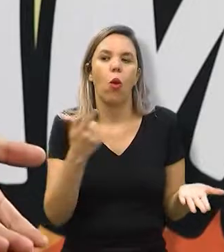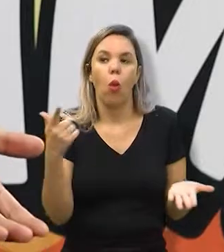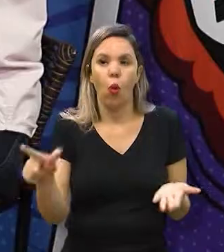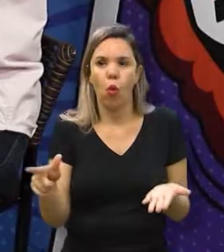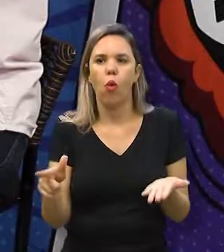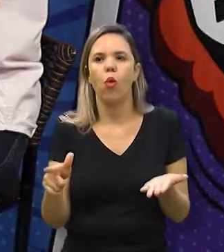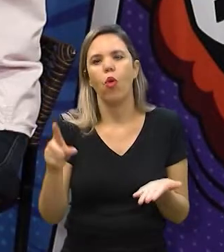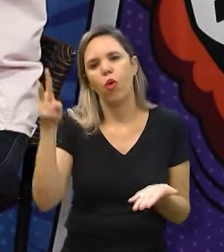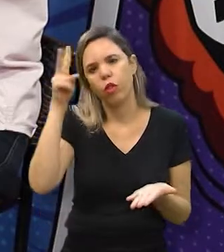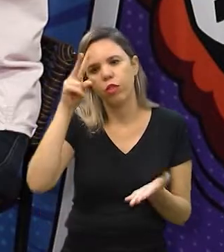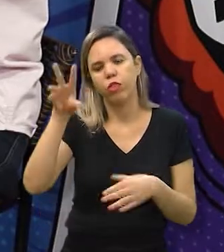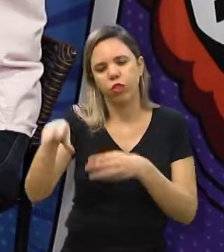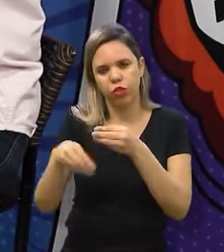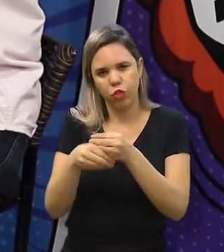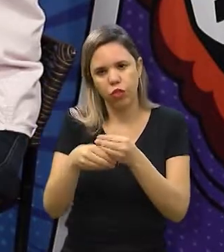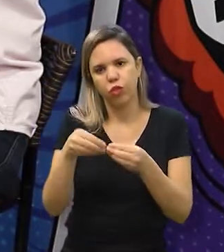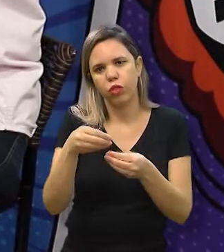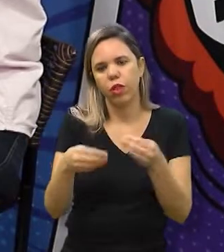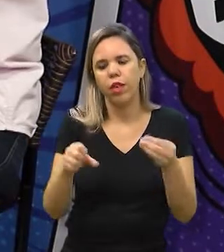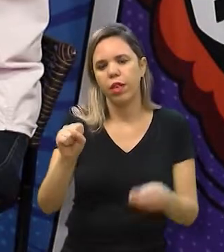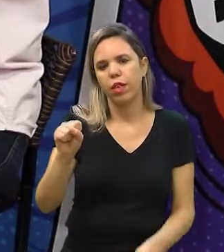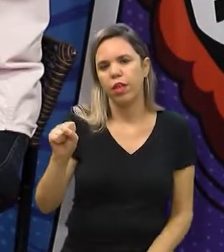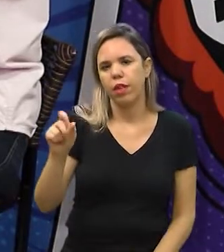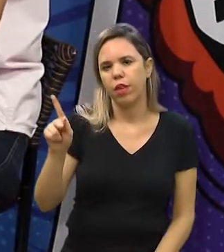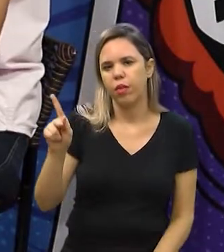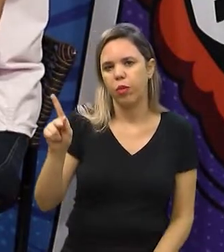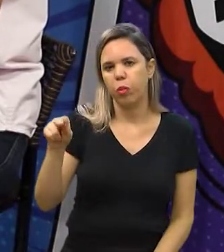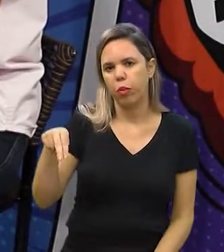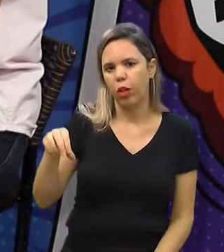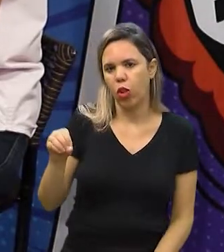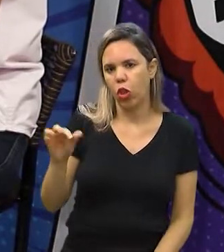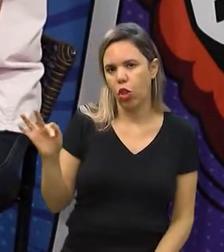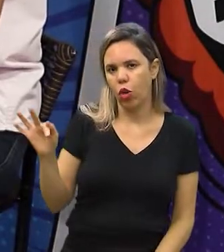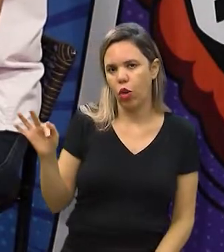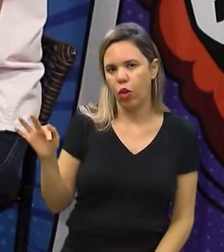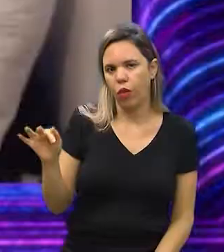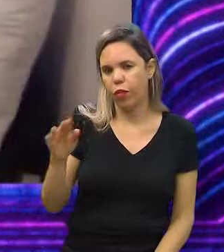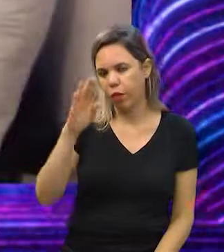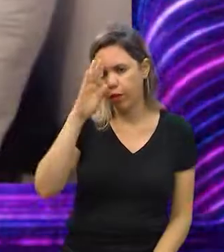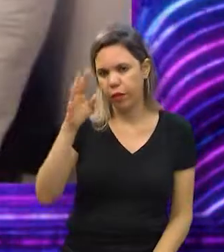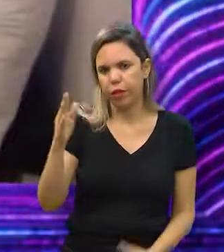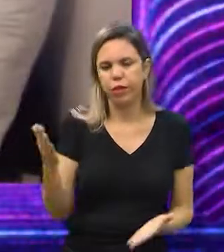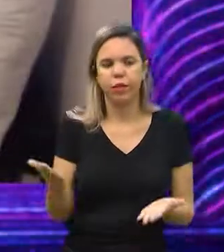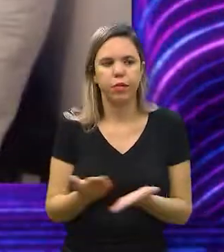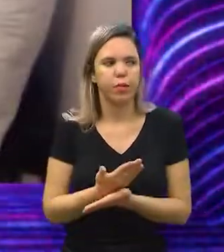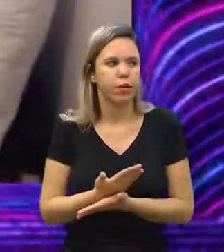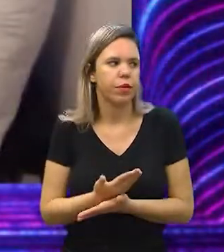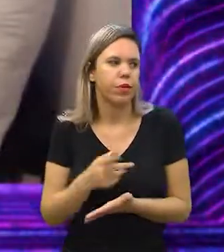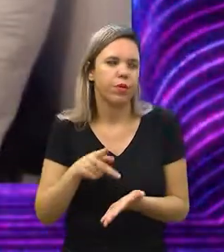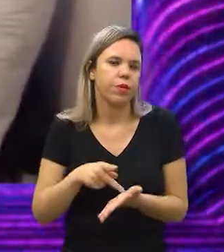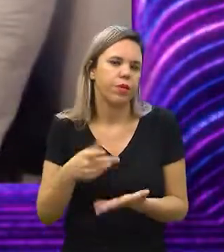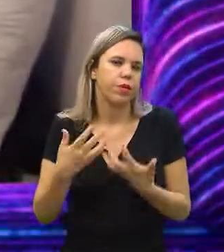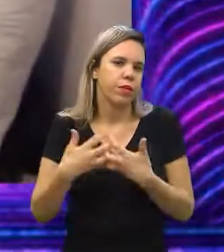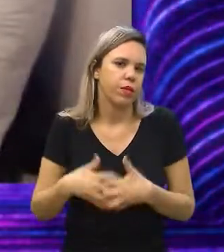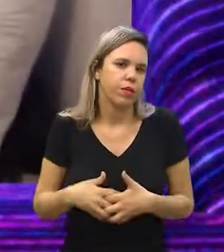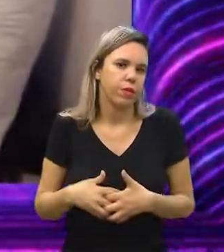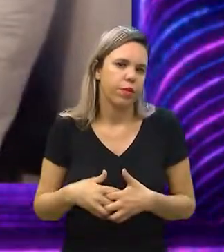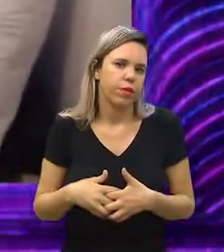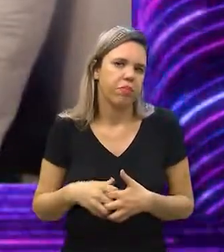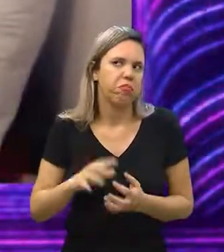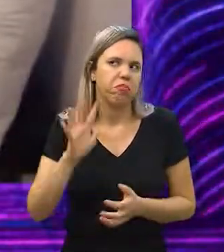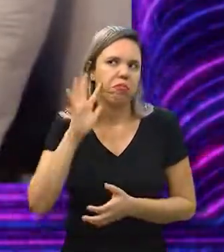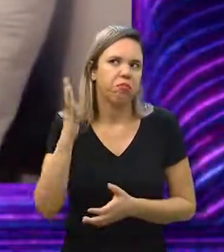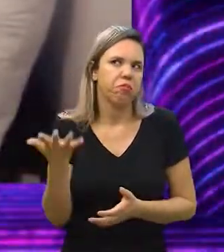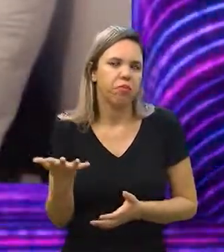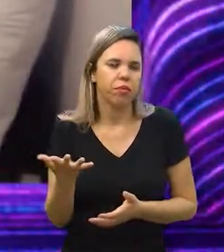spin-off, né? Então conta um pouquinho pra gente desse spin-off. Então, o Pense Melhor Antes de Pensar, na verdade, ele